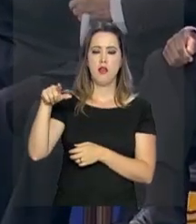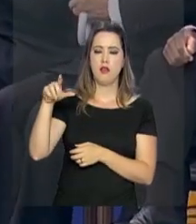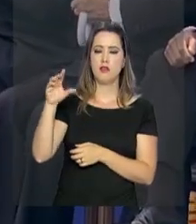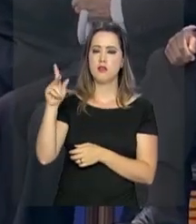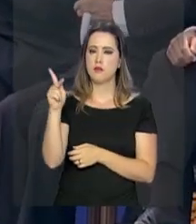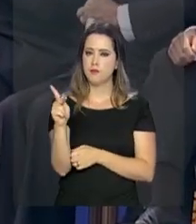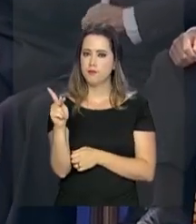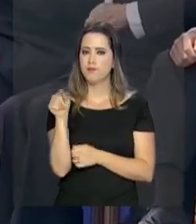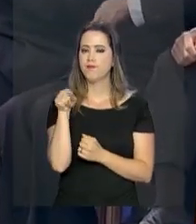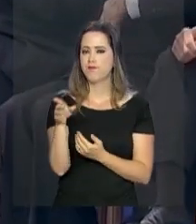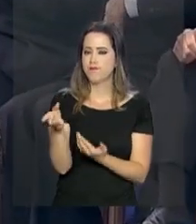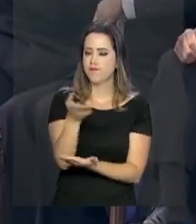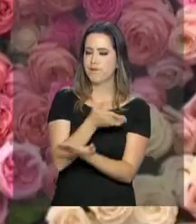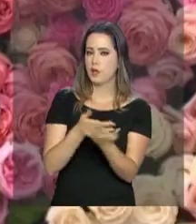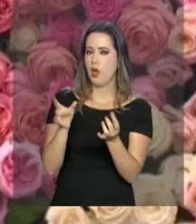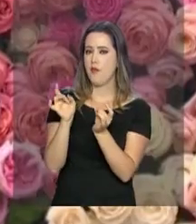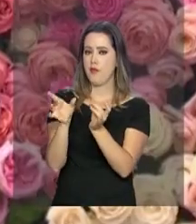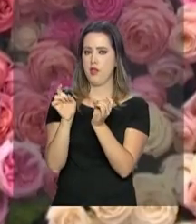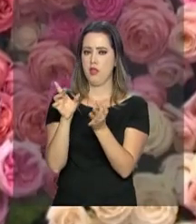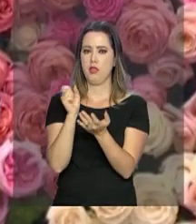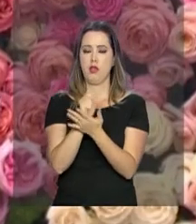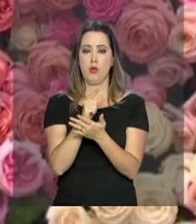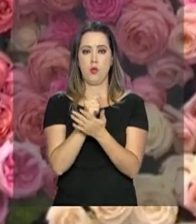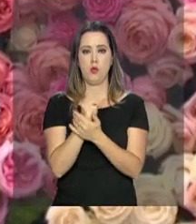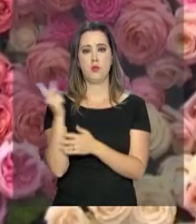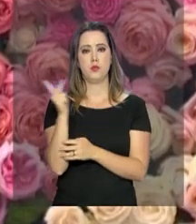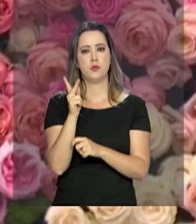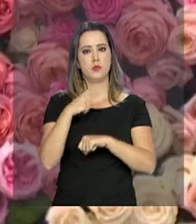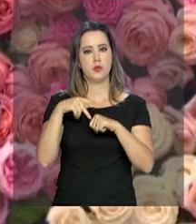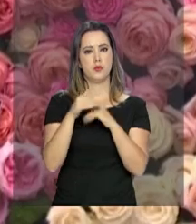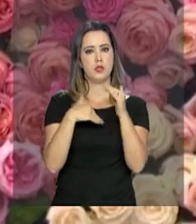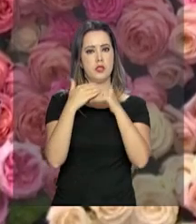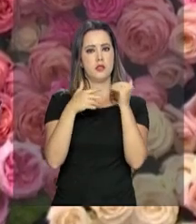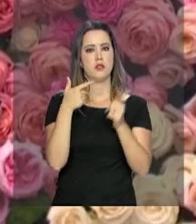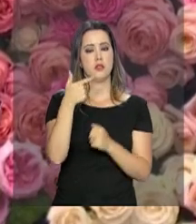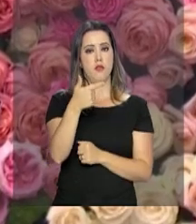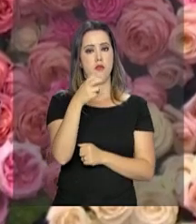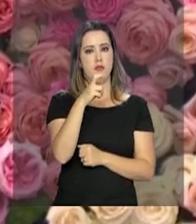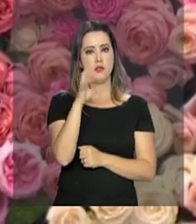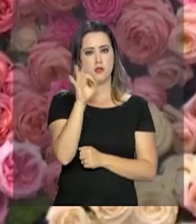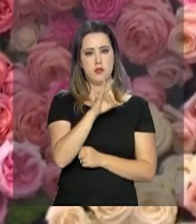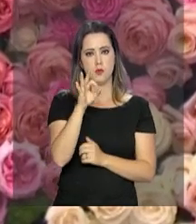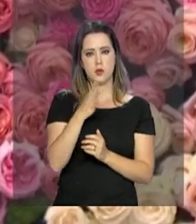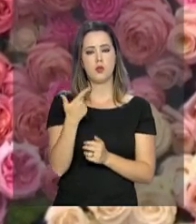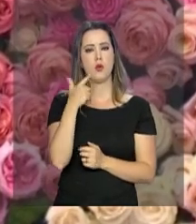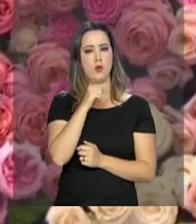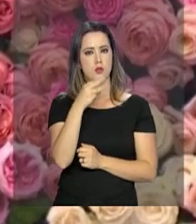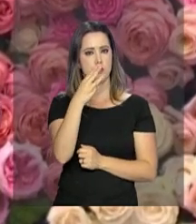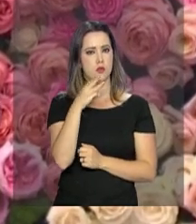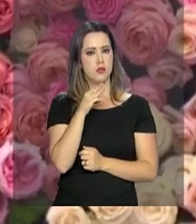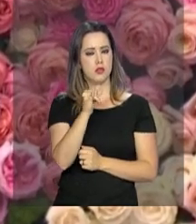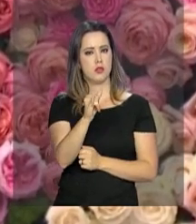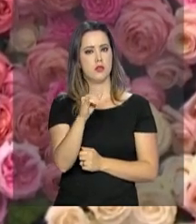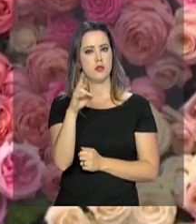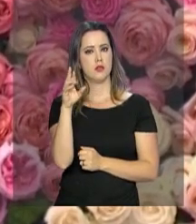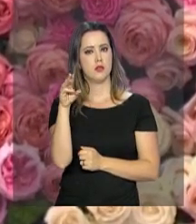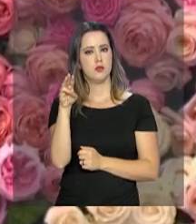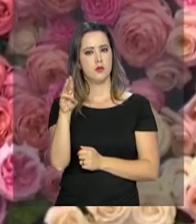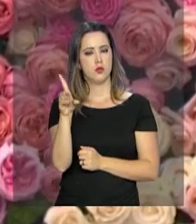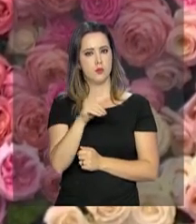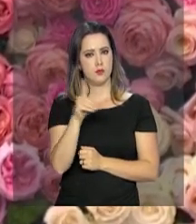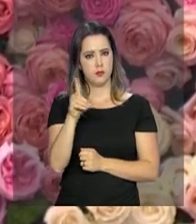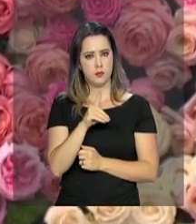o fluxo comercial bilateral cresceu 25% e alcançou 3 bilhões e 900 milhões